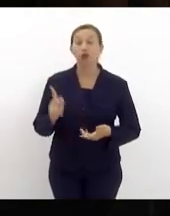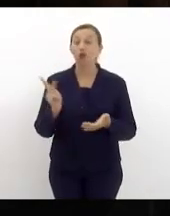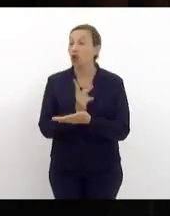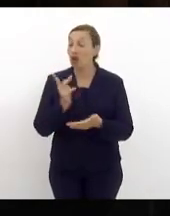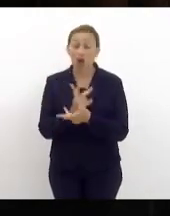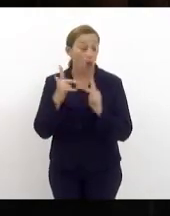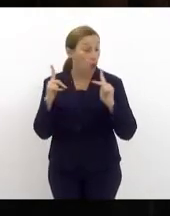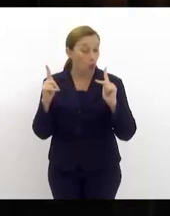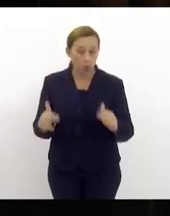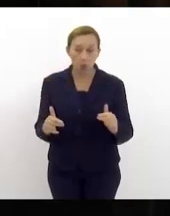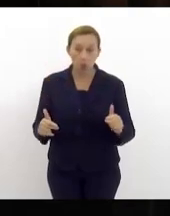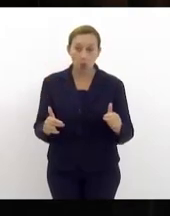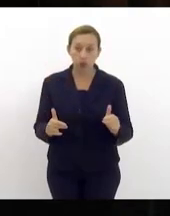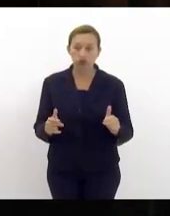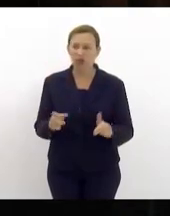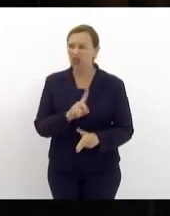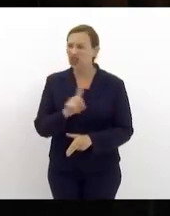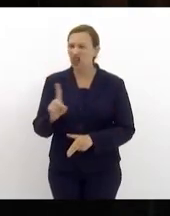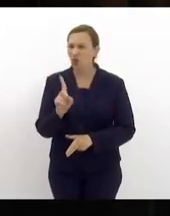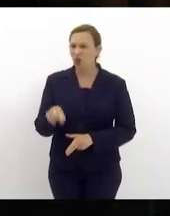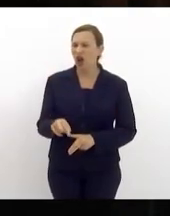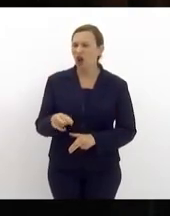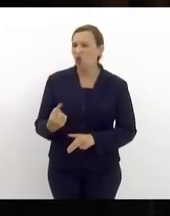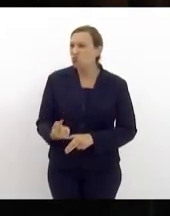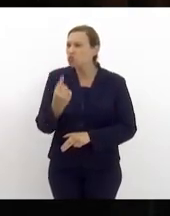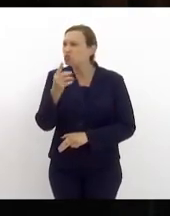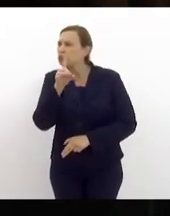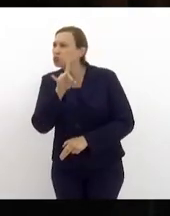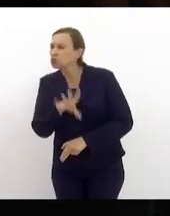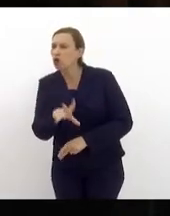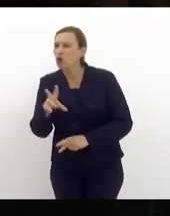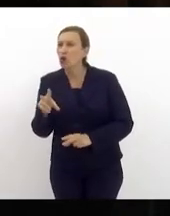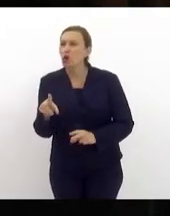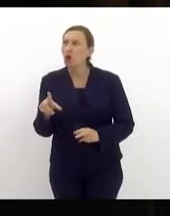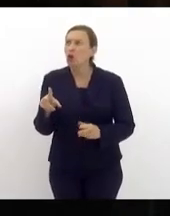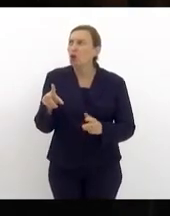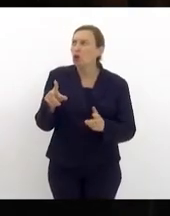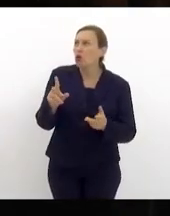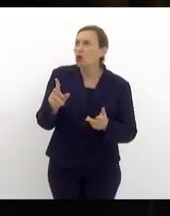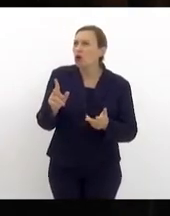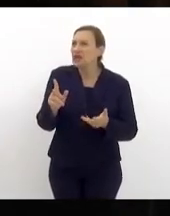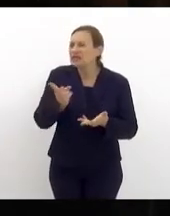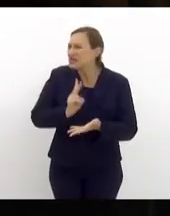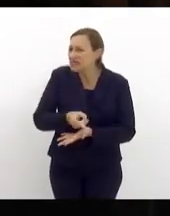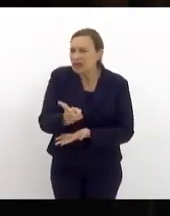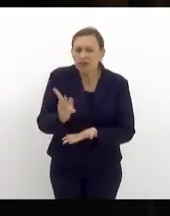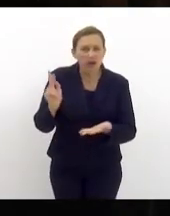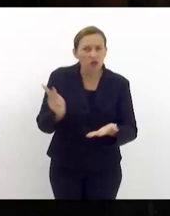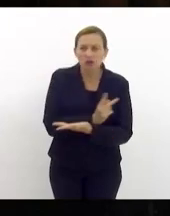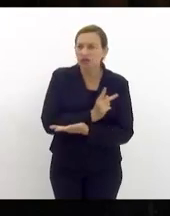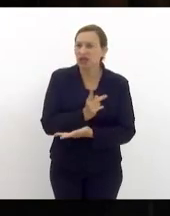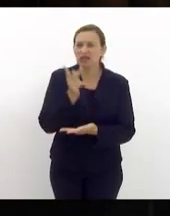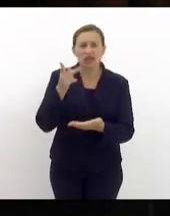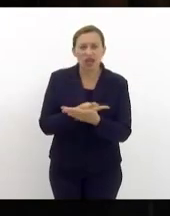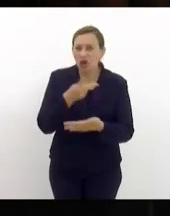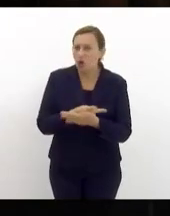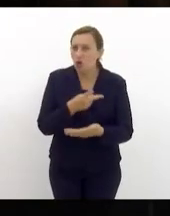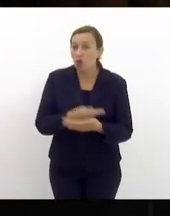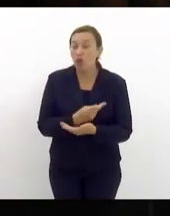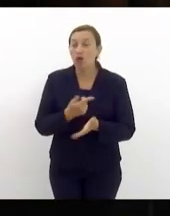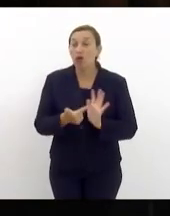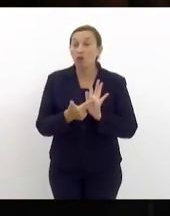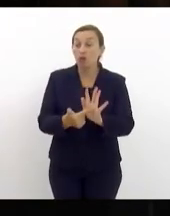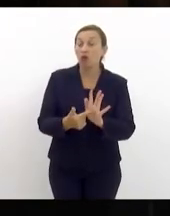mesmo erro. Não é um caso isolado, não é de vez em quando, é sempre. Isso é retrato de uma